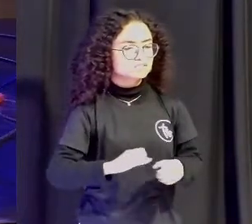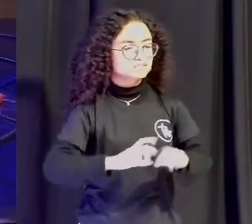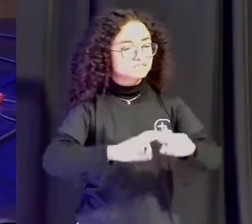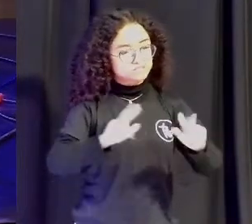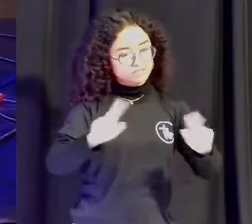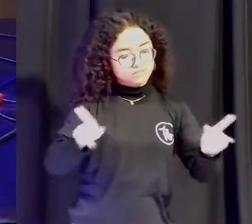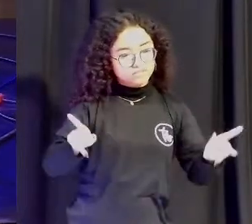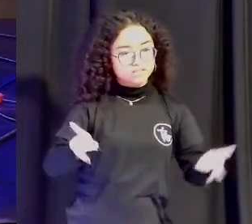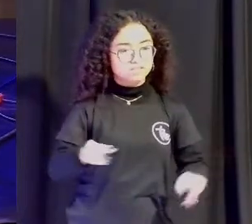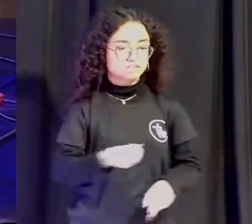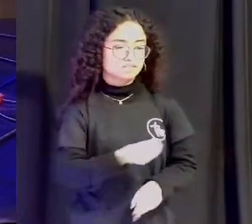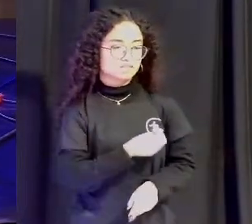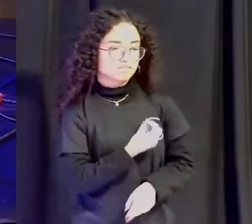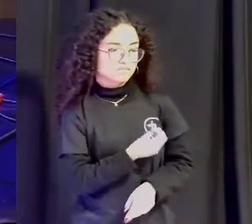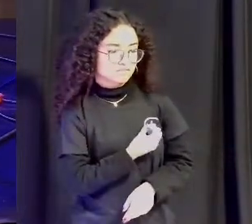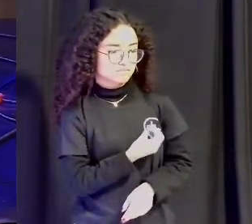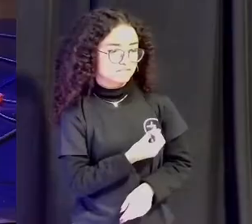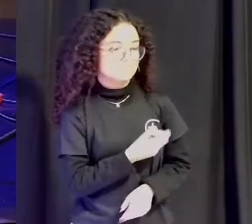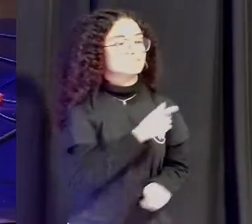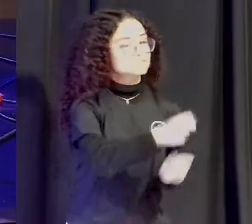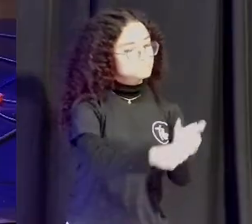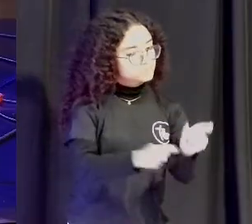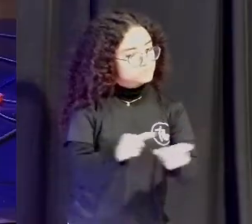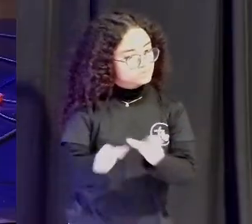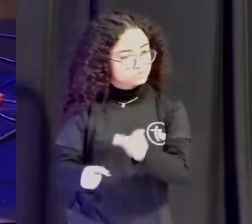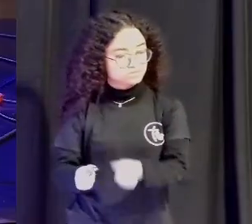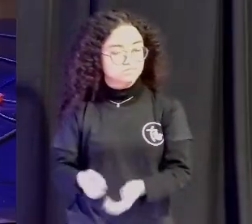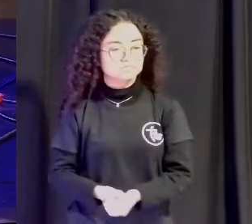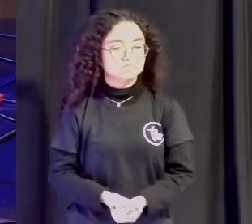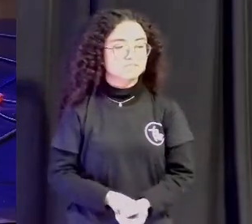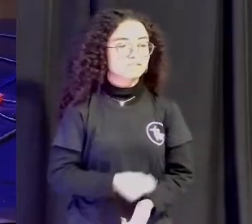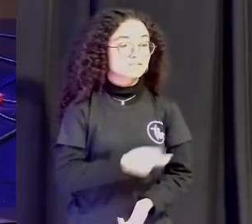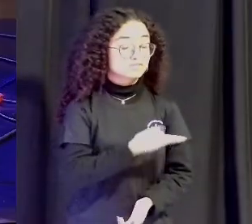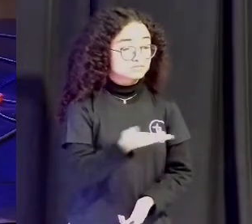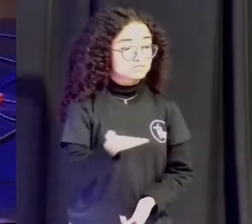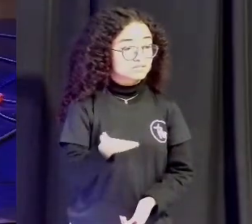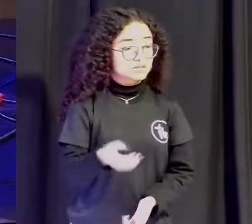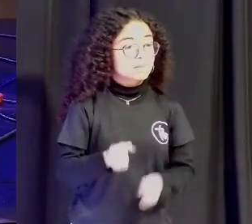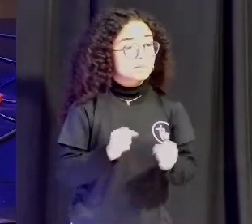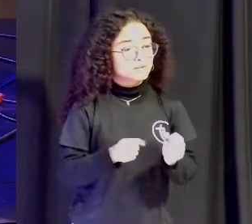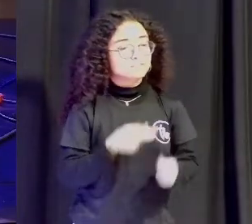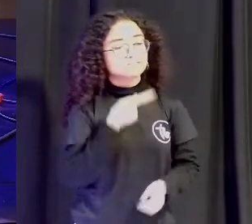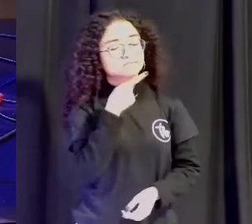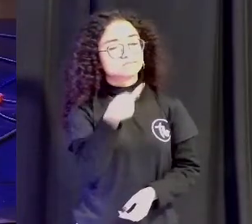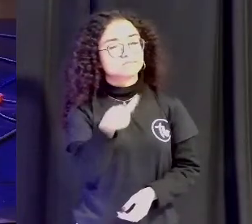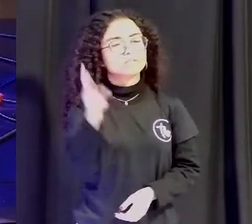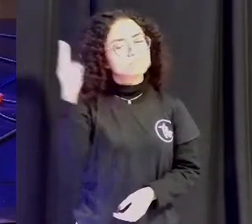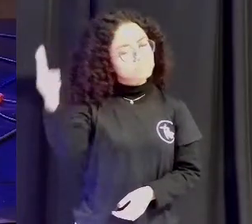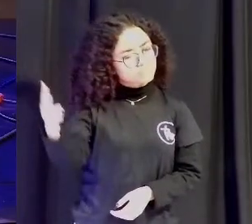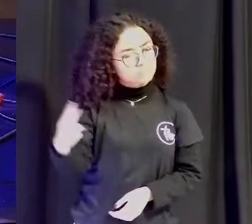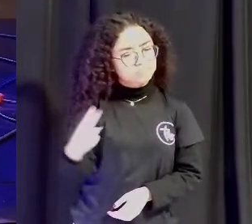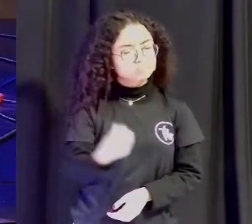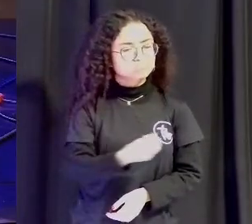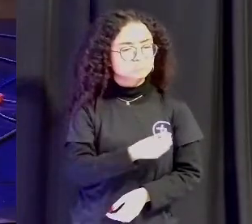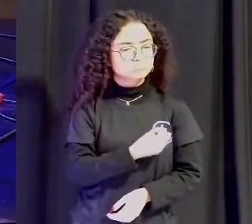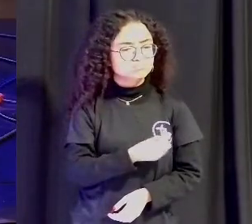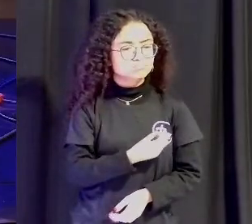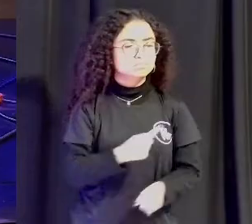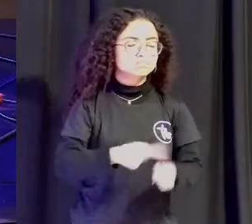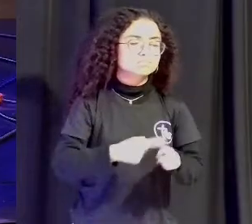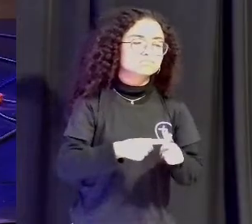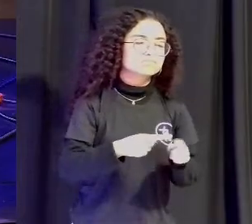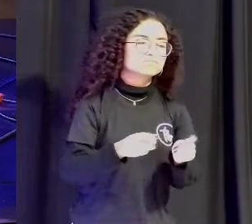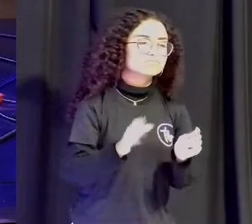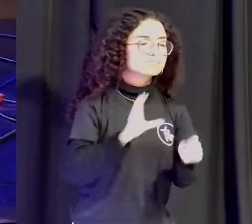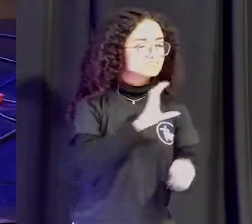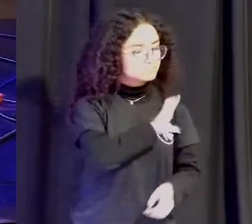de outros. Vocês poderão dizer: olhe para nós, porque o Cristo de